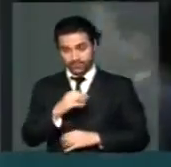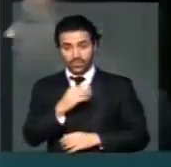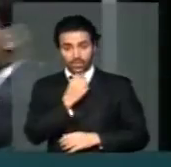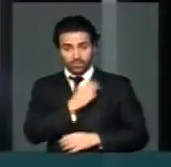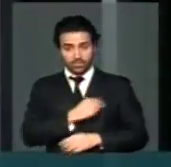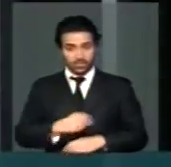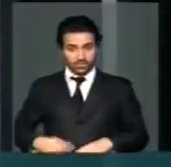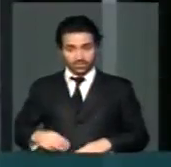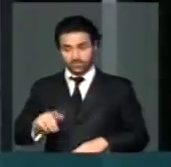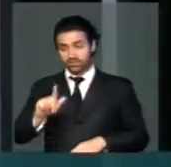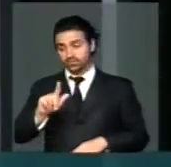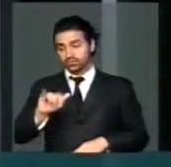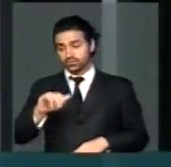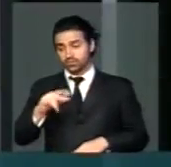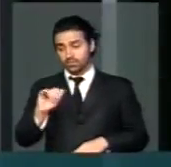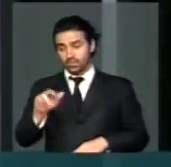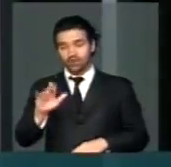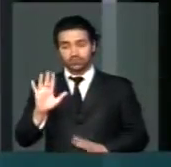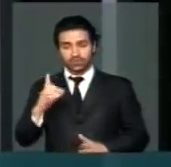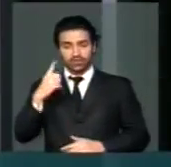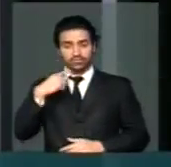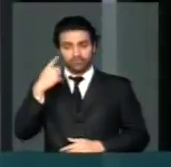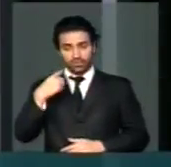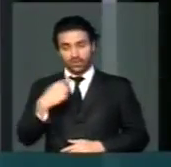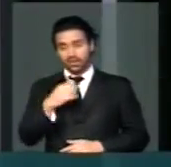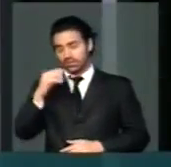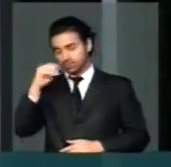Mendes, além de procurador, foi advogado da União,